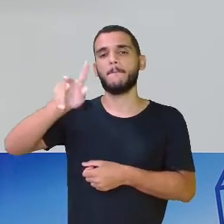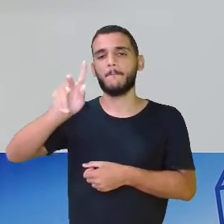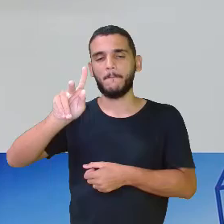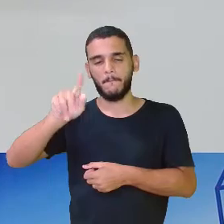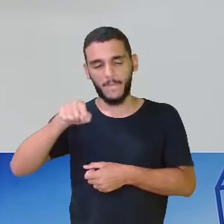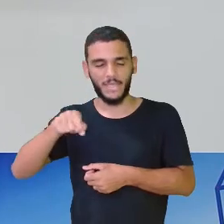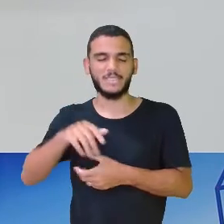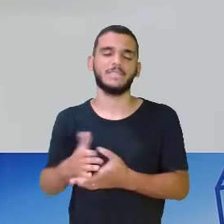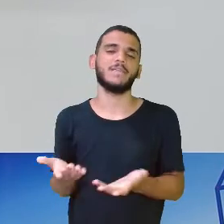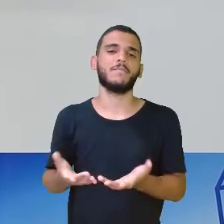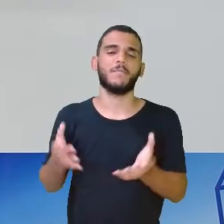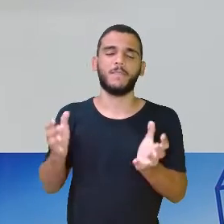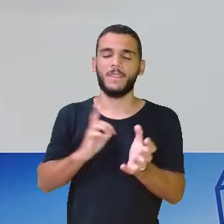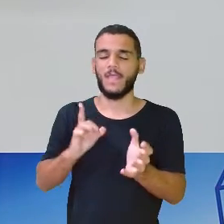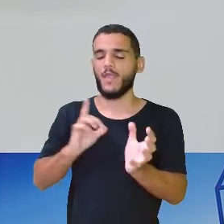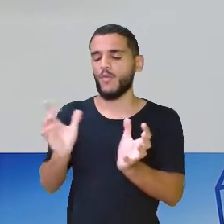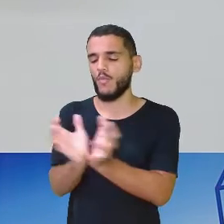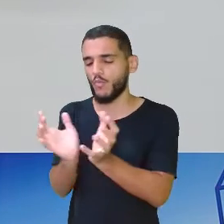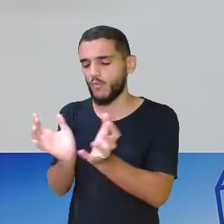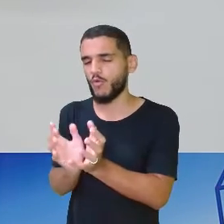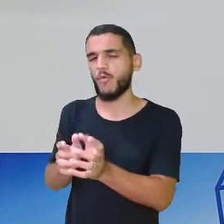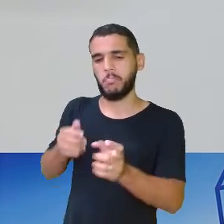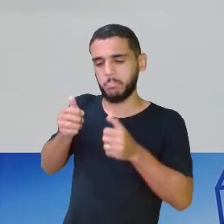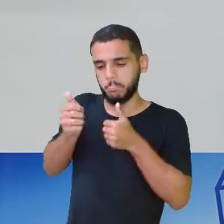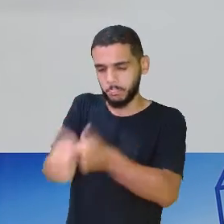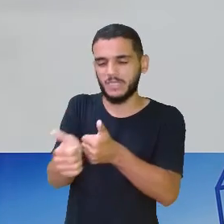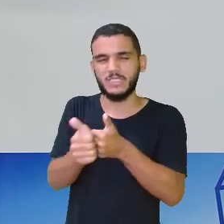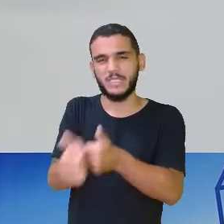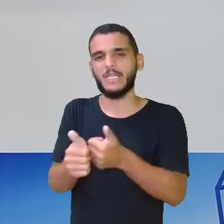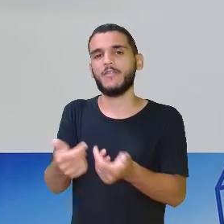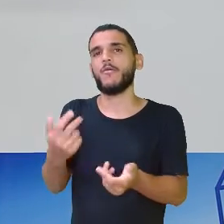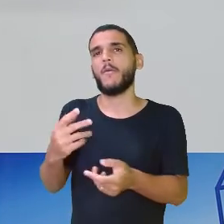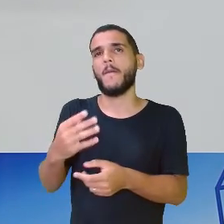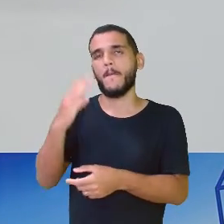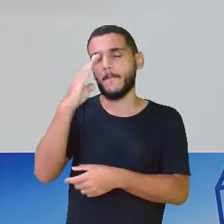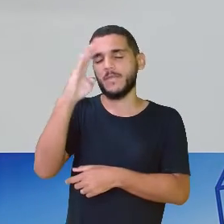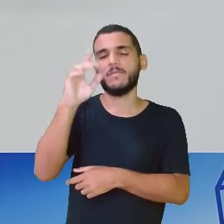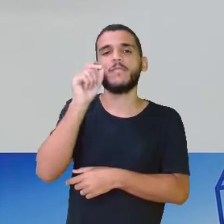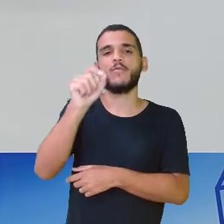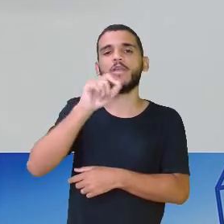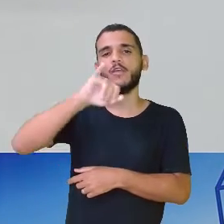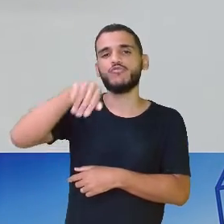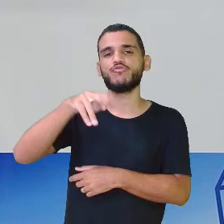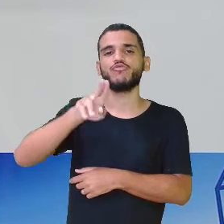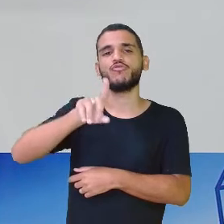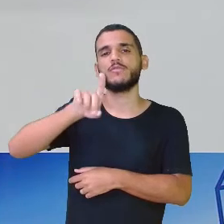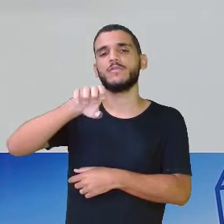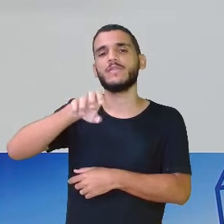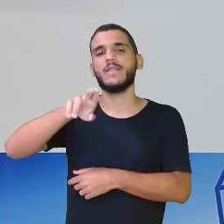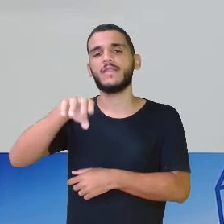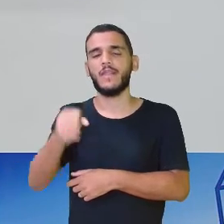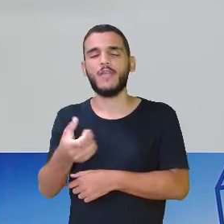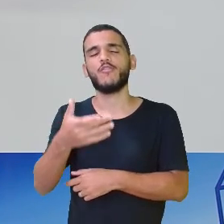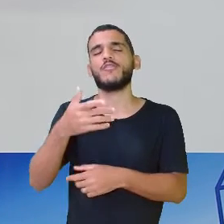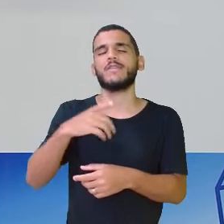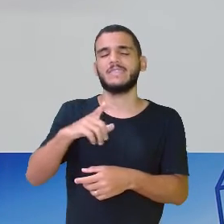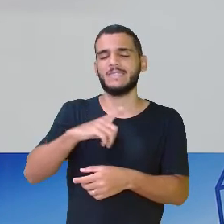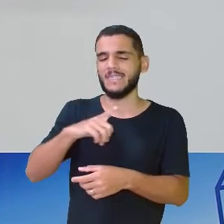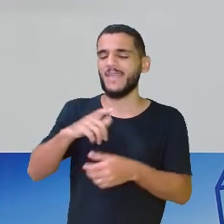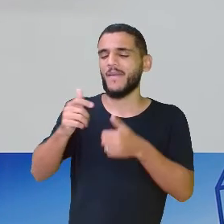serão perseguidos, né? A gente vai ver isso, principalmente os judeus, né? Então, os nazistas eles vão perseguir